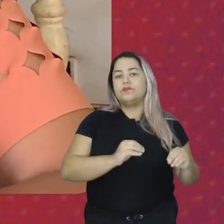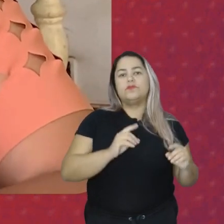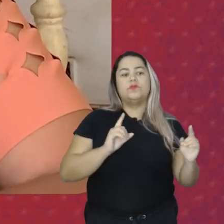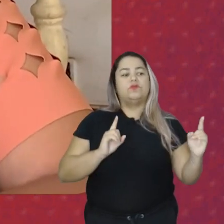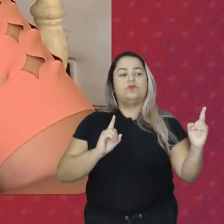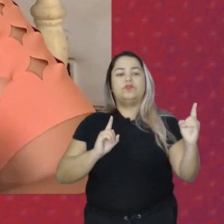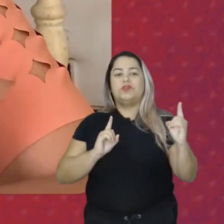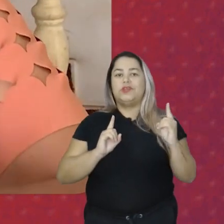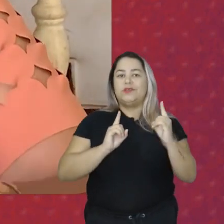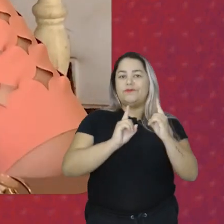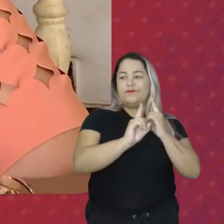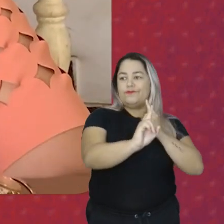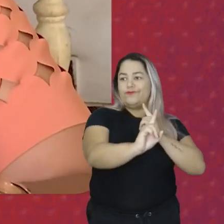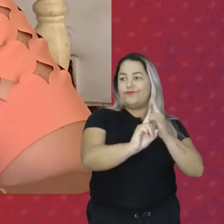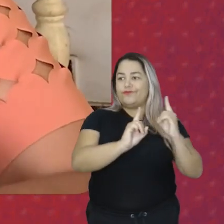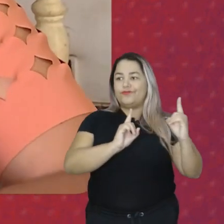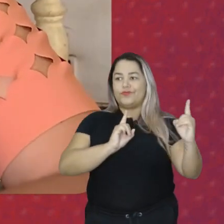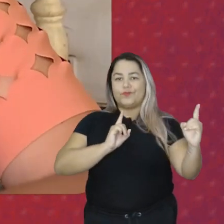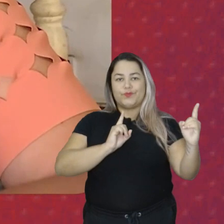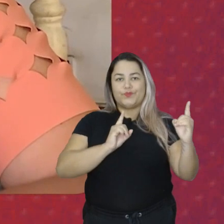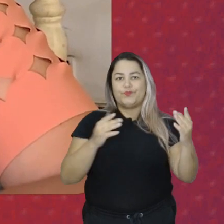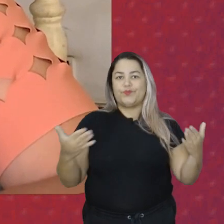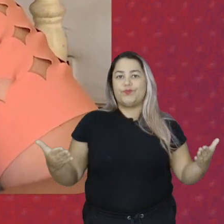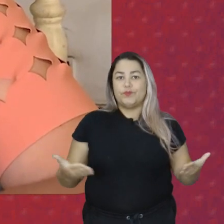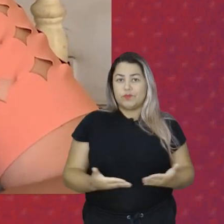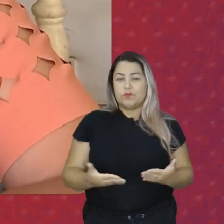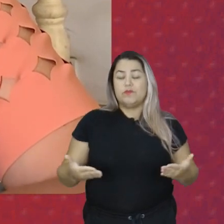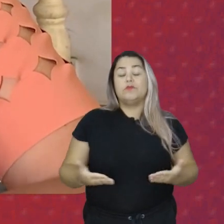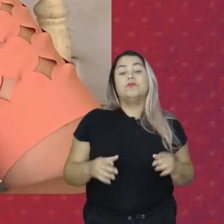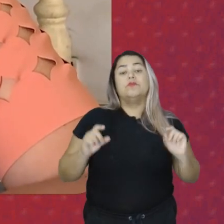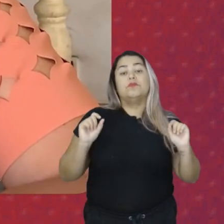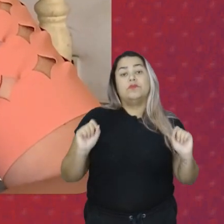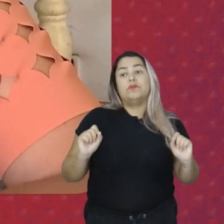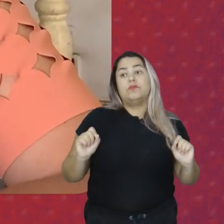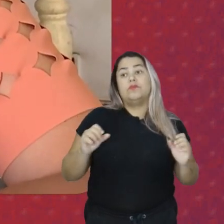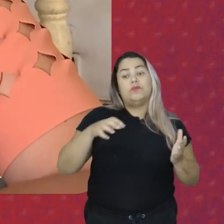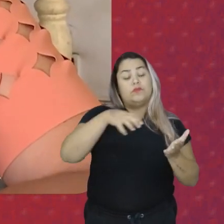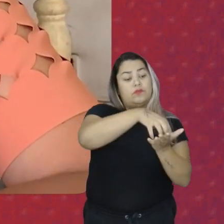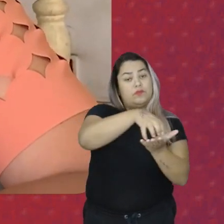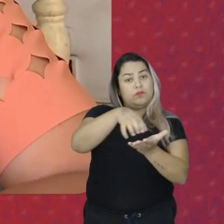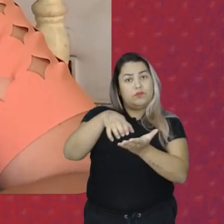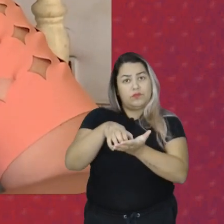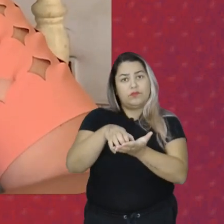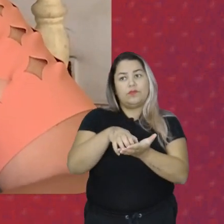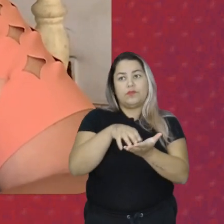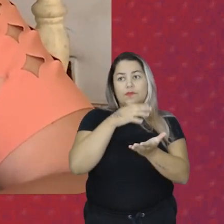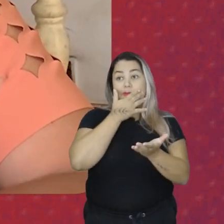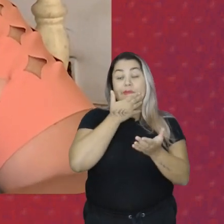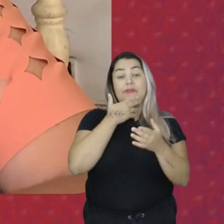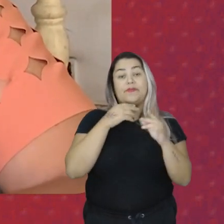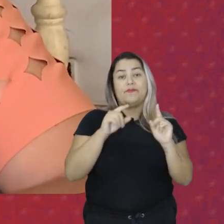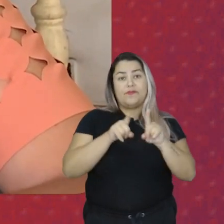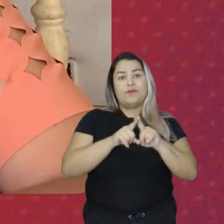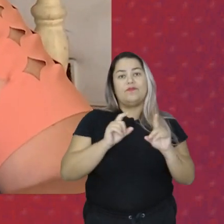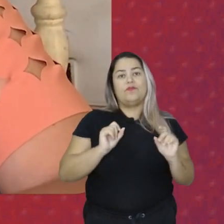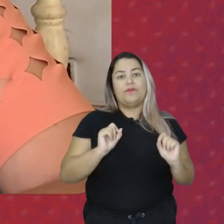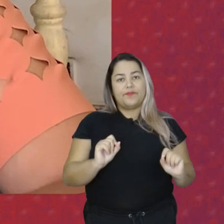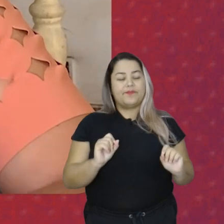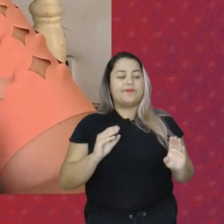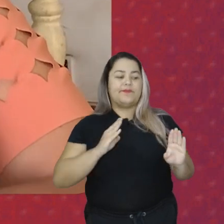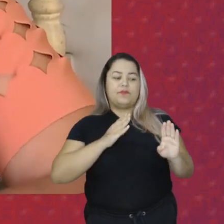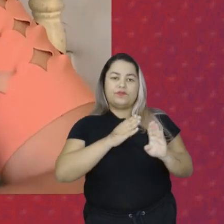vir. Então, hoje, né, essa questão do território é uma questão central